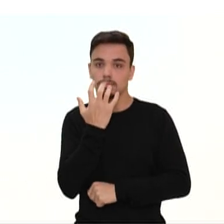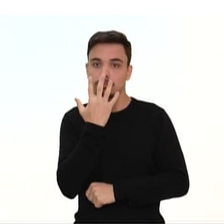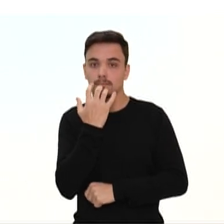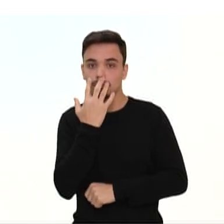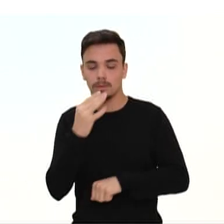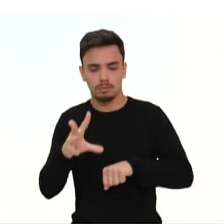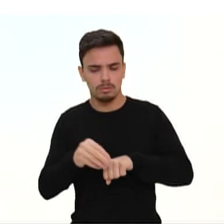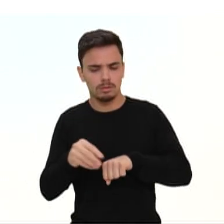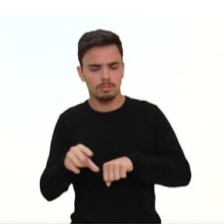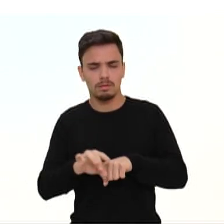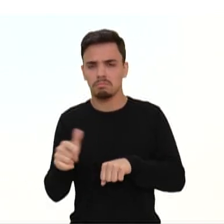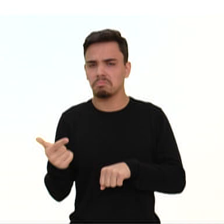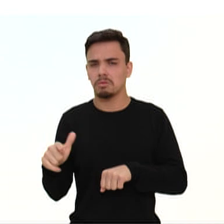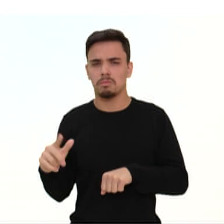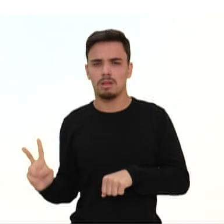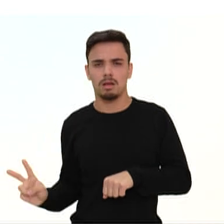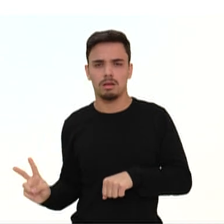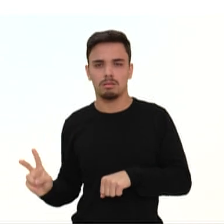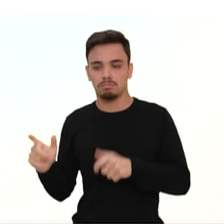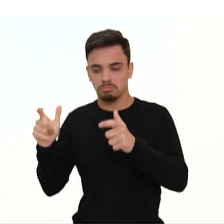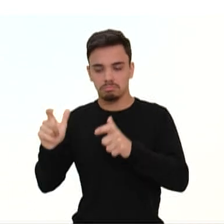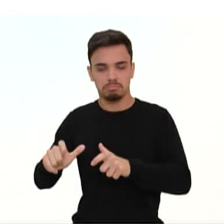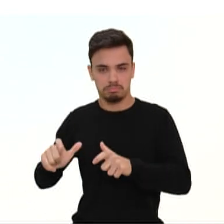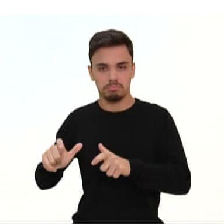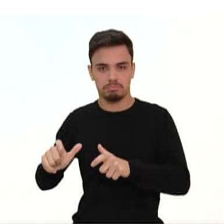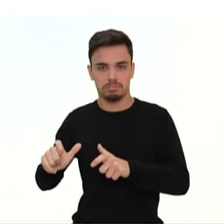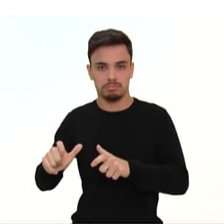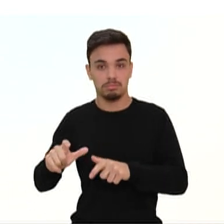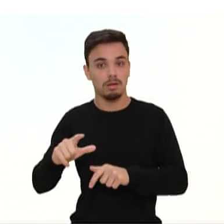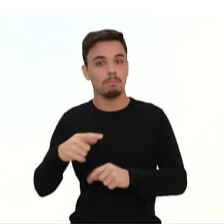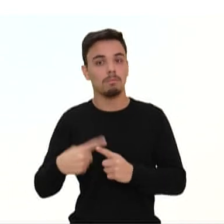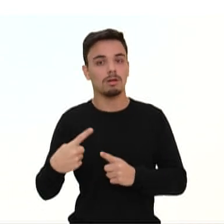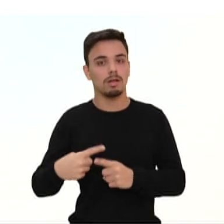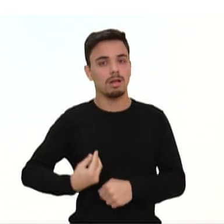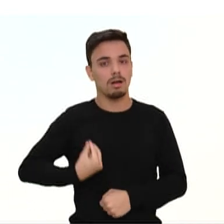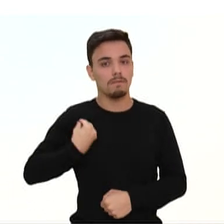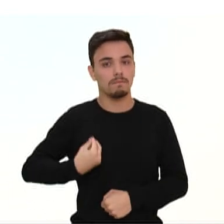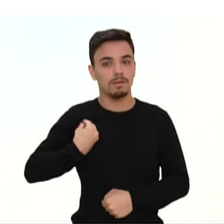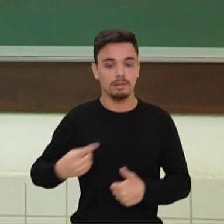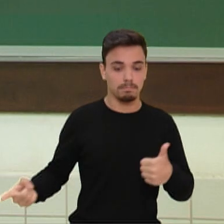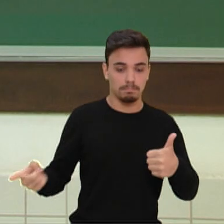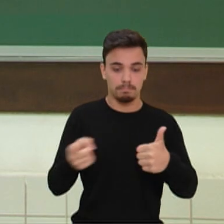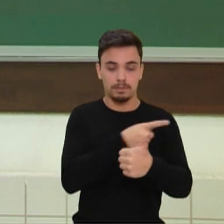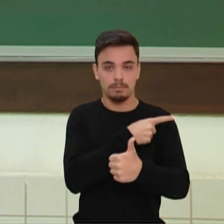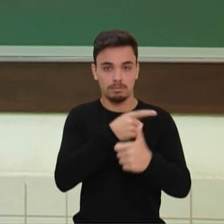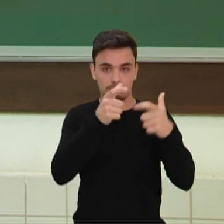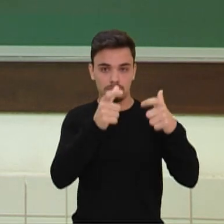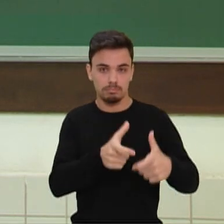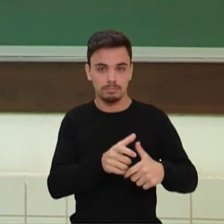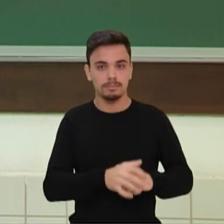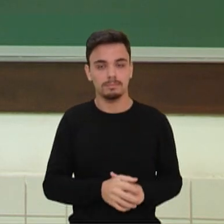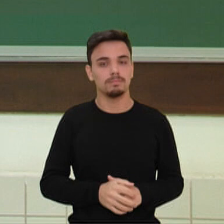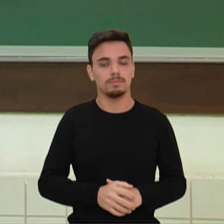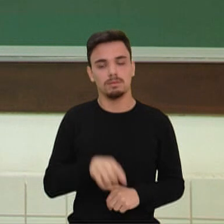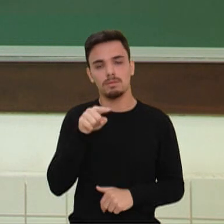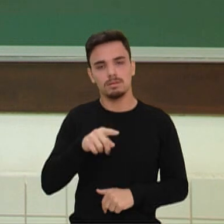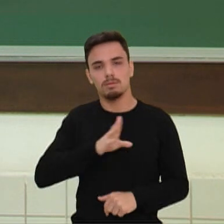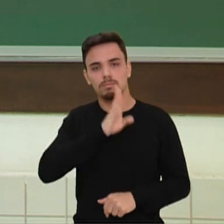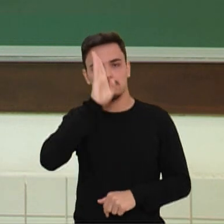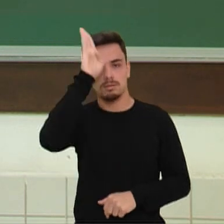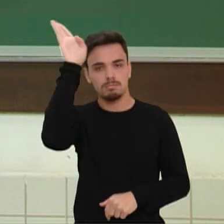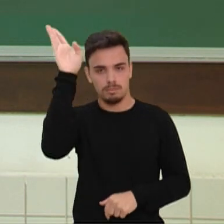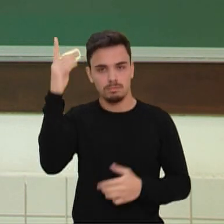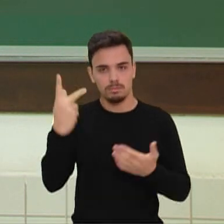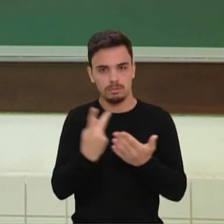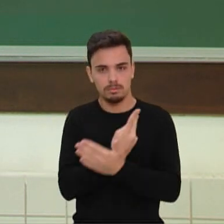esse lugar privilegiado. A vida está em primeiro lugar, na visão dele. Então, esse teria sido o principal